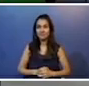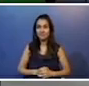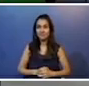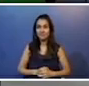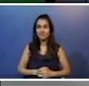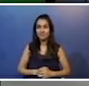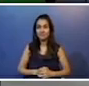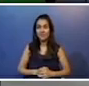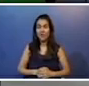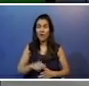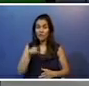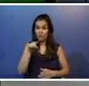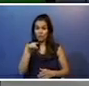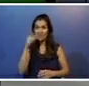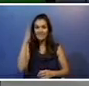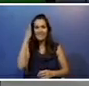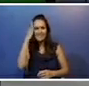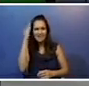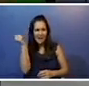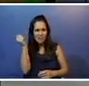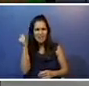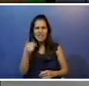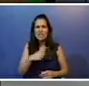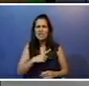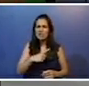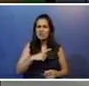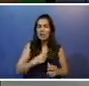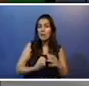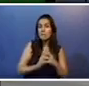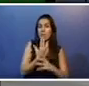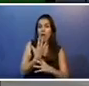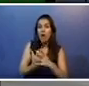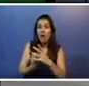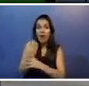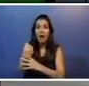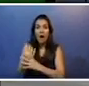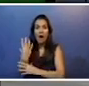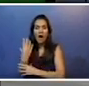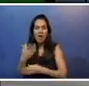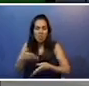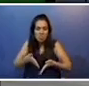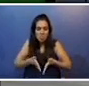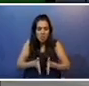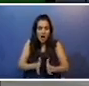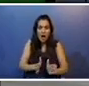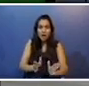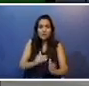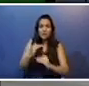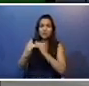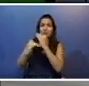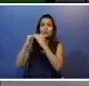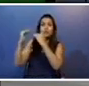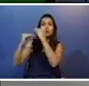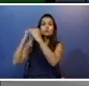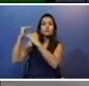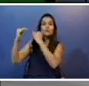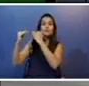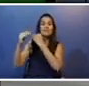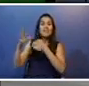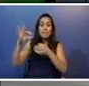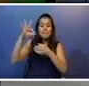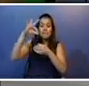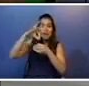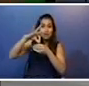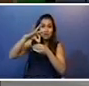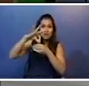ver. Você já sabe que existem plantas que nascem a partir do desenvolvimento de